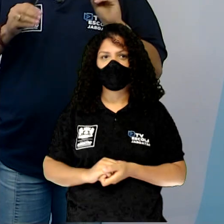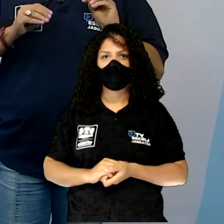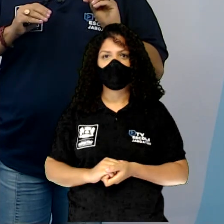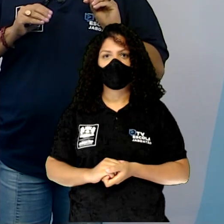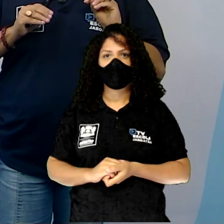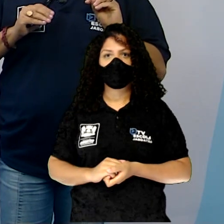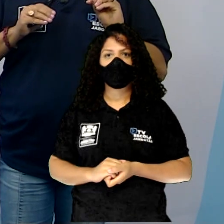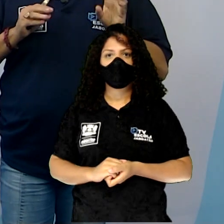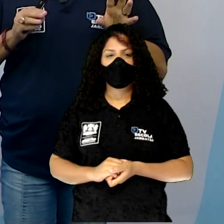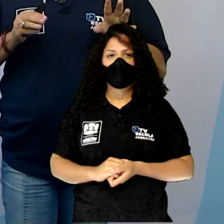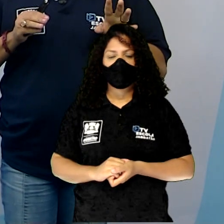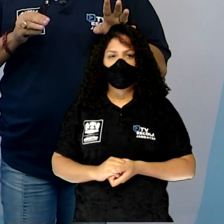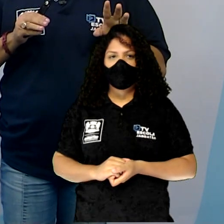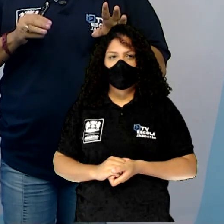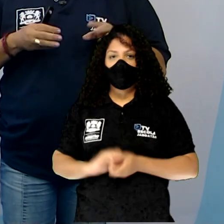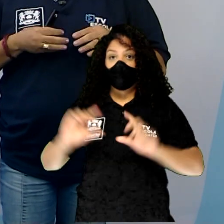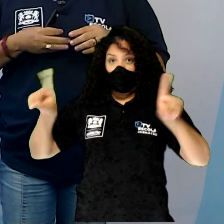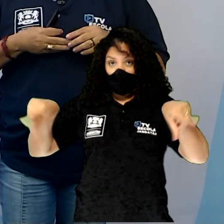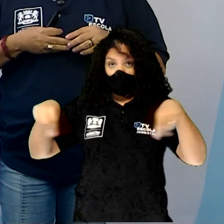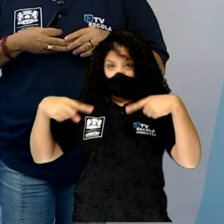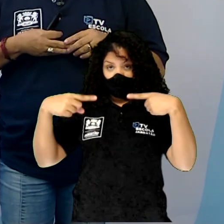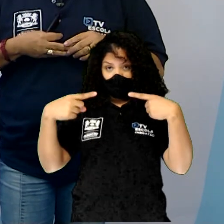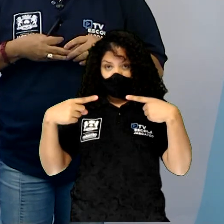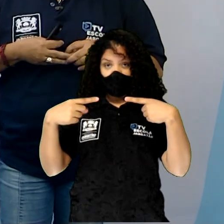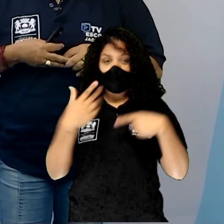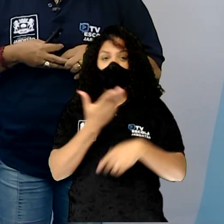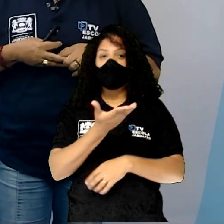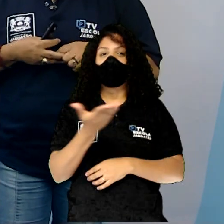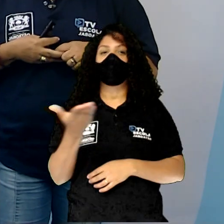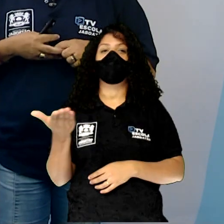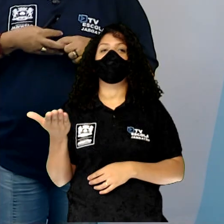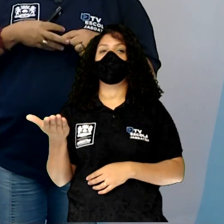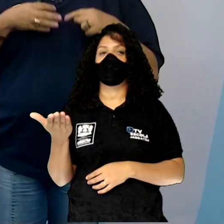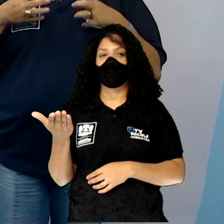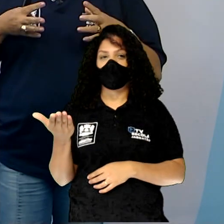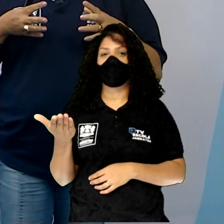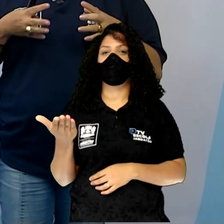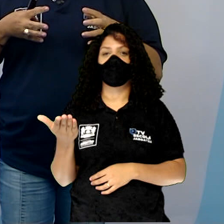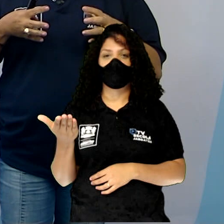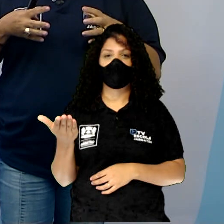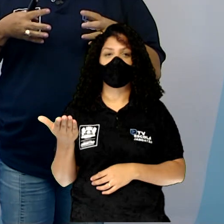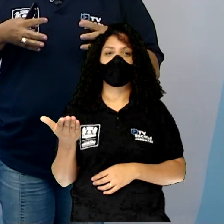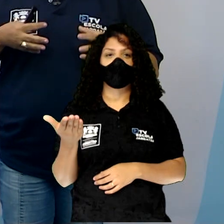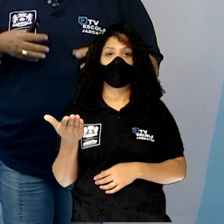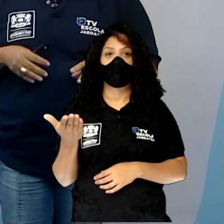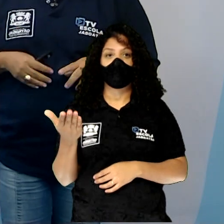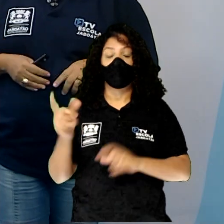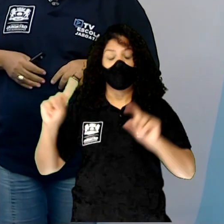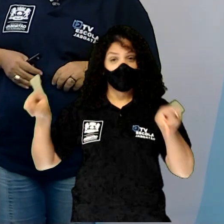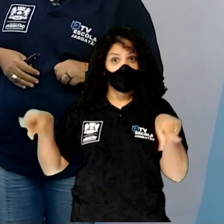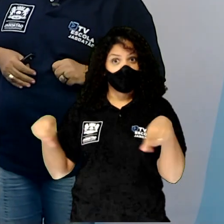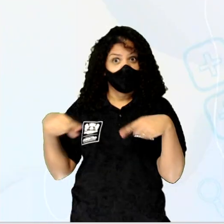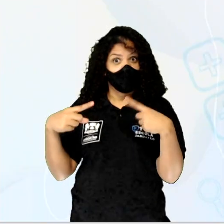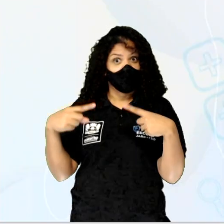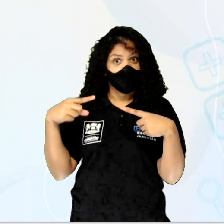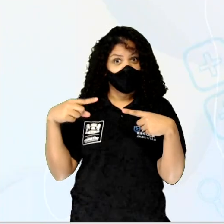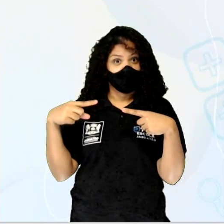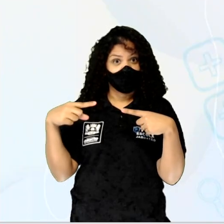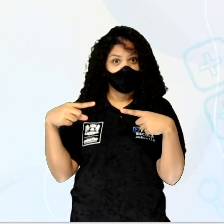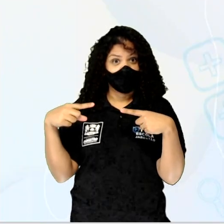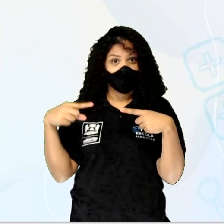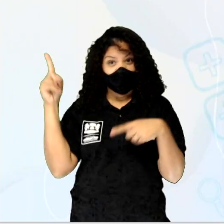vocês um desafio, né? Que é um desafio muito assim cruel. Tenho certeza que vocês vão